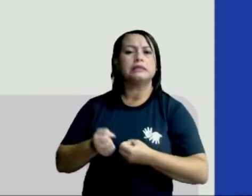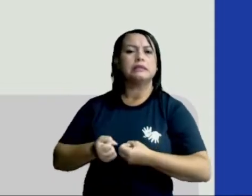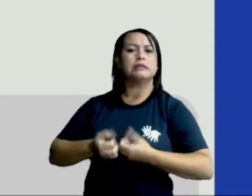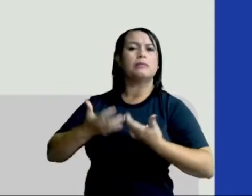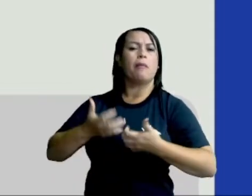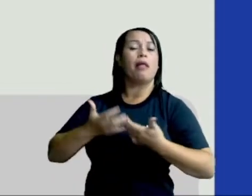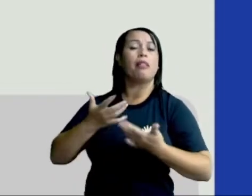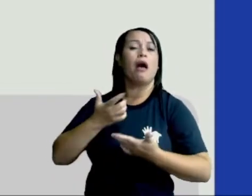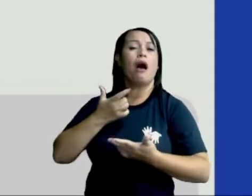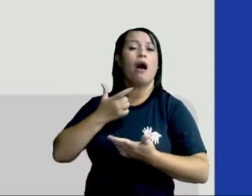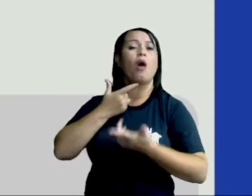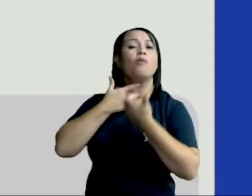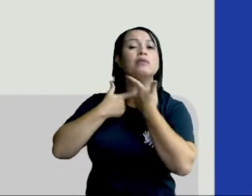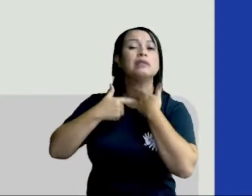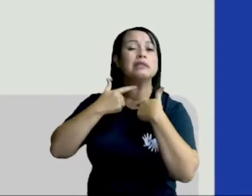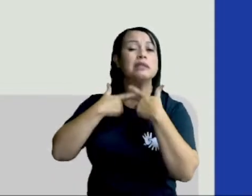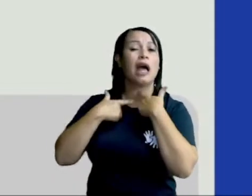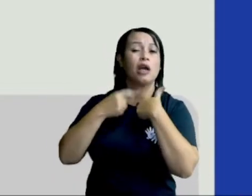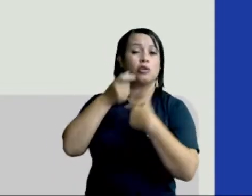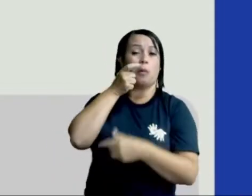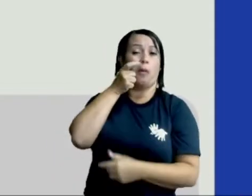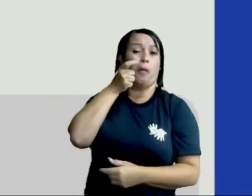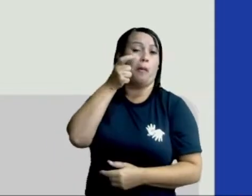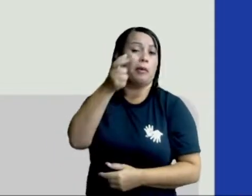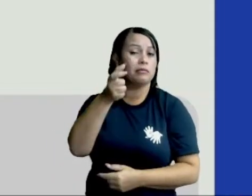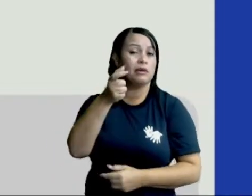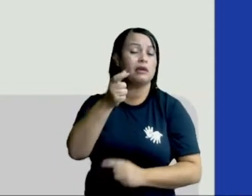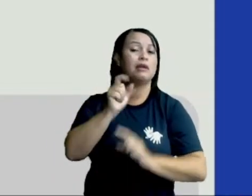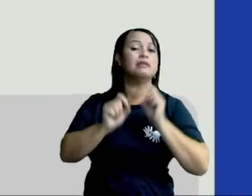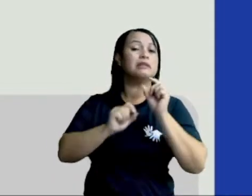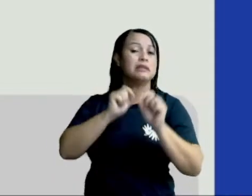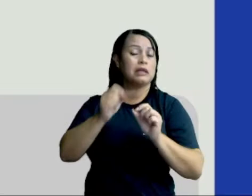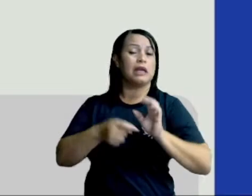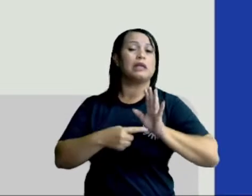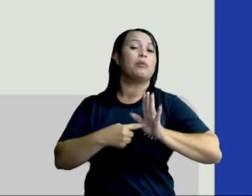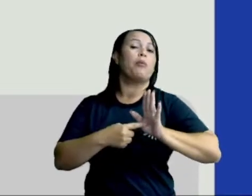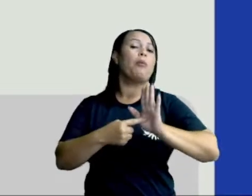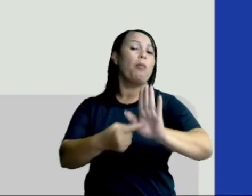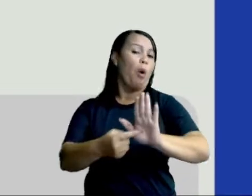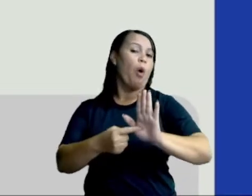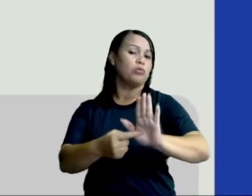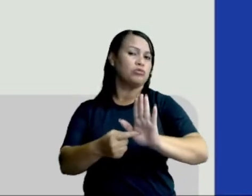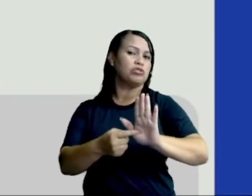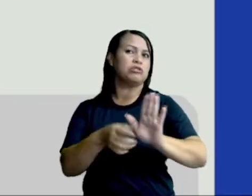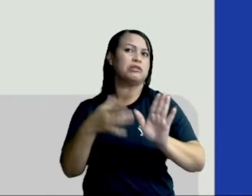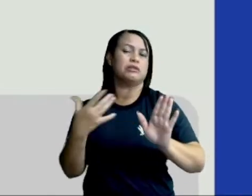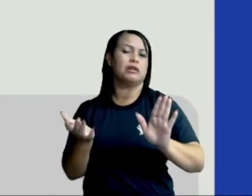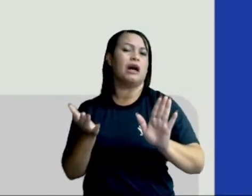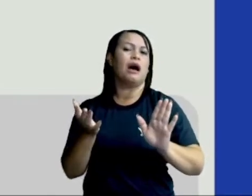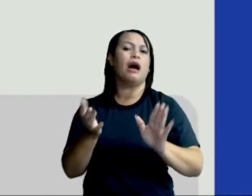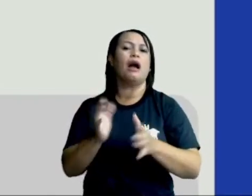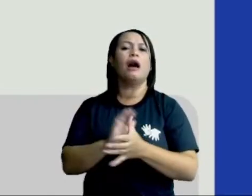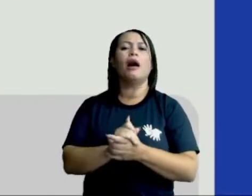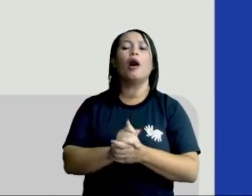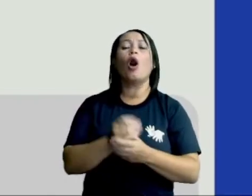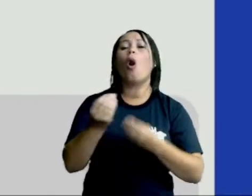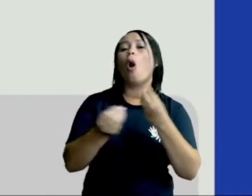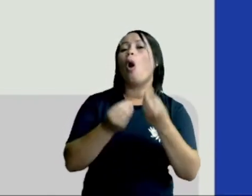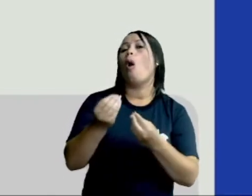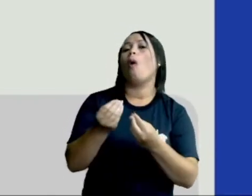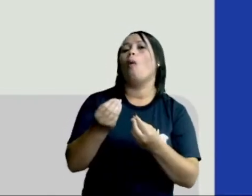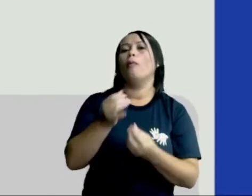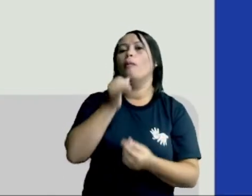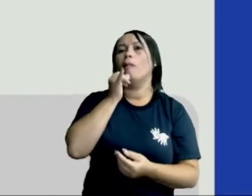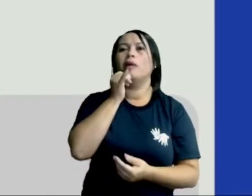um desejo exacerbado de apresentar com aquilo como algo